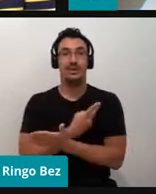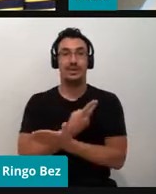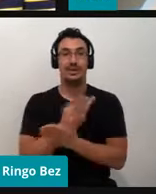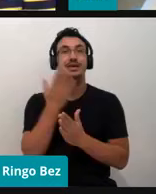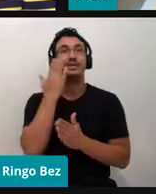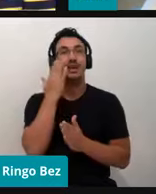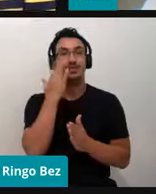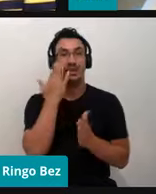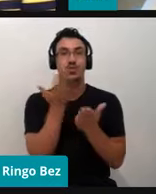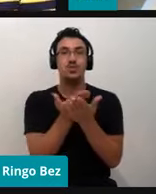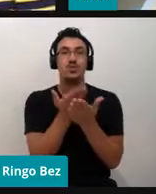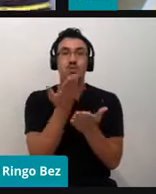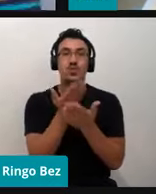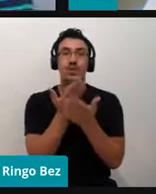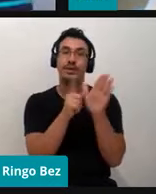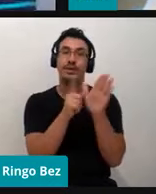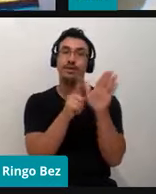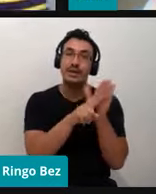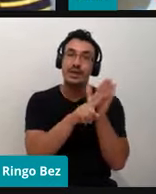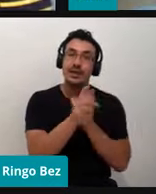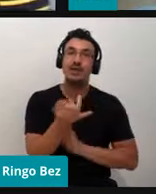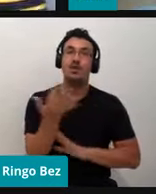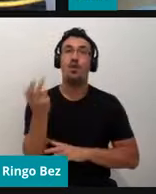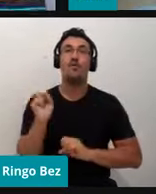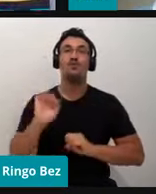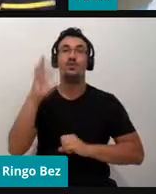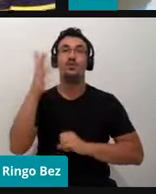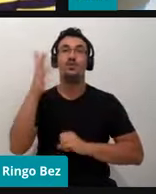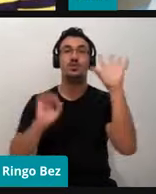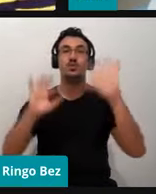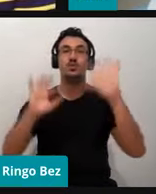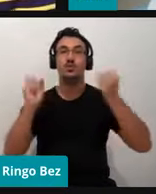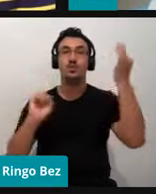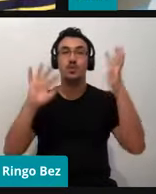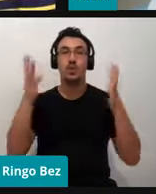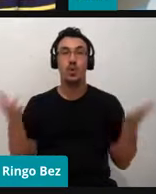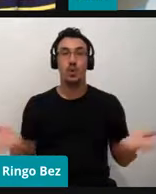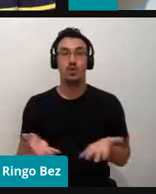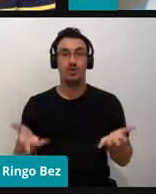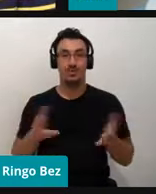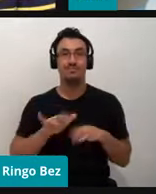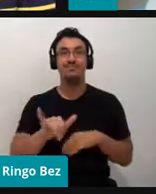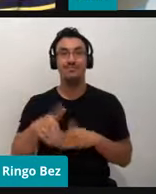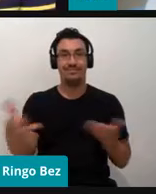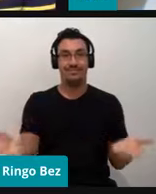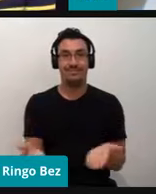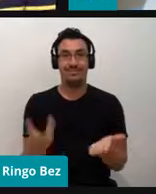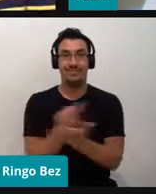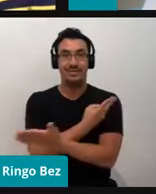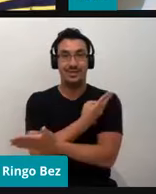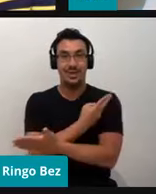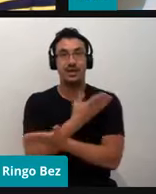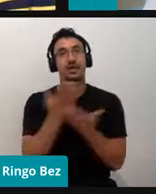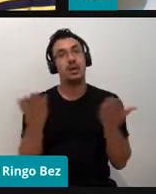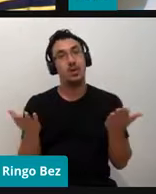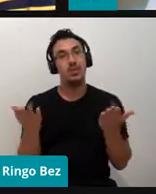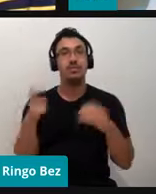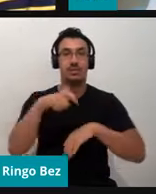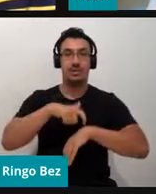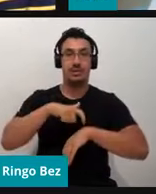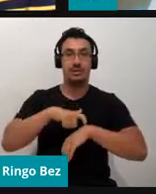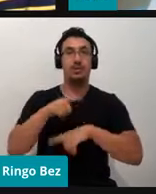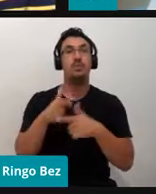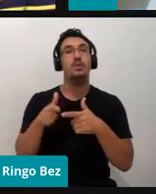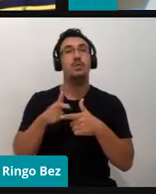amplamente estudado que alguns fenômenos que nós estamos vivendo agora iriam acontecer. Ao mesmo tempo que a própria crise hídrica